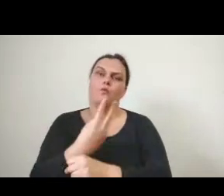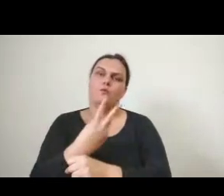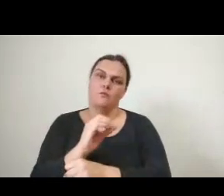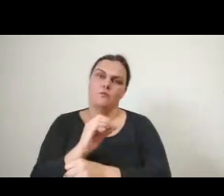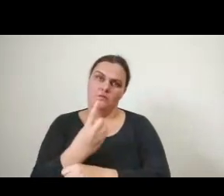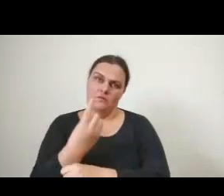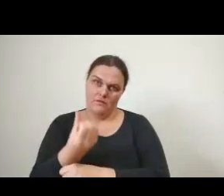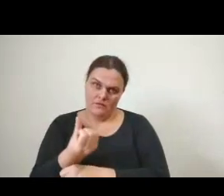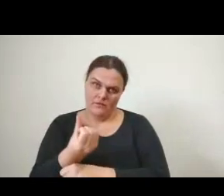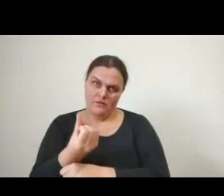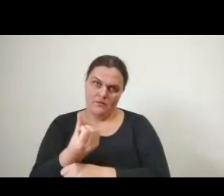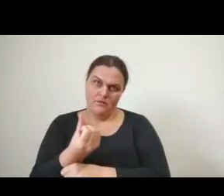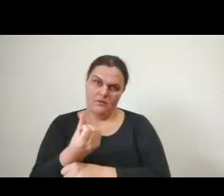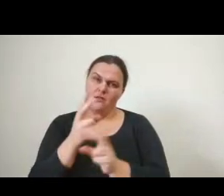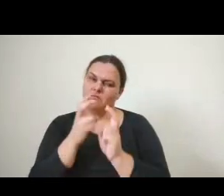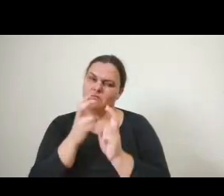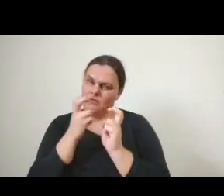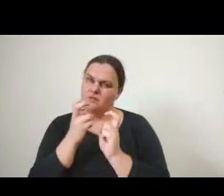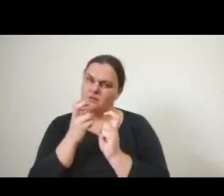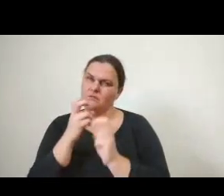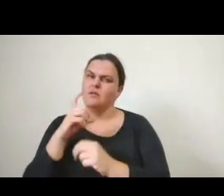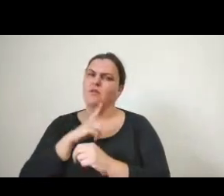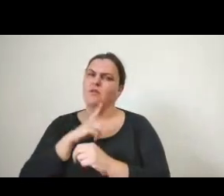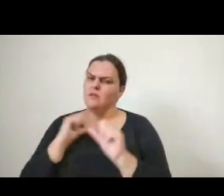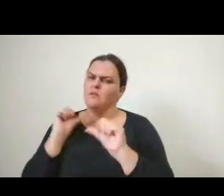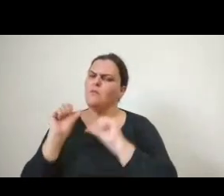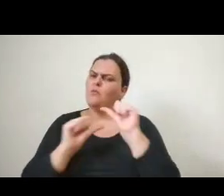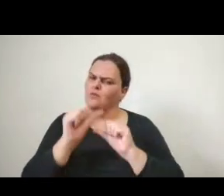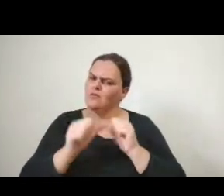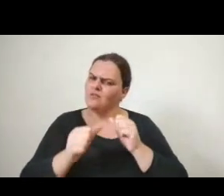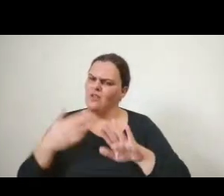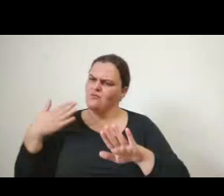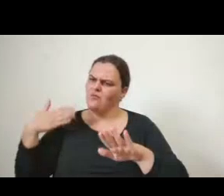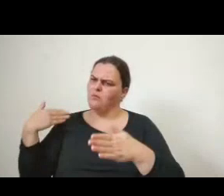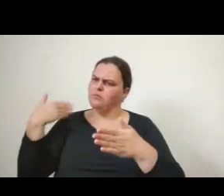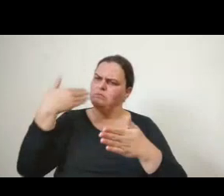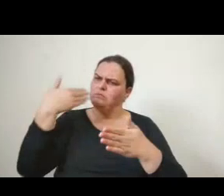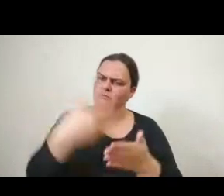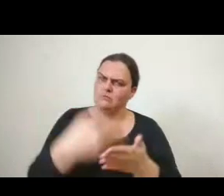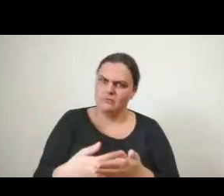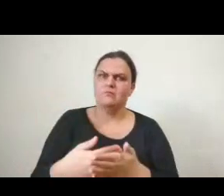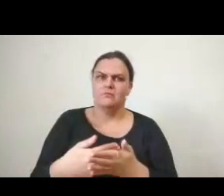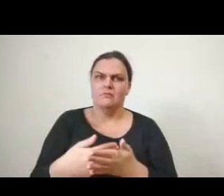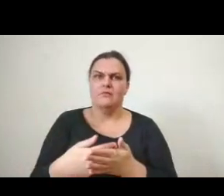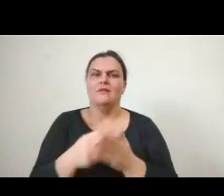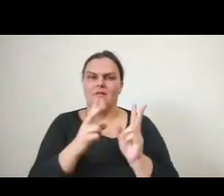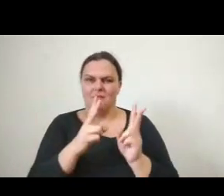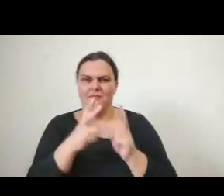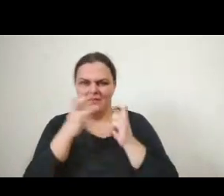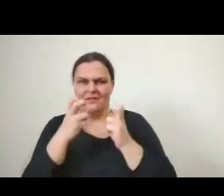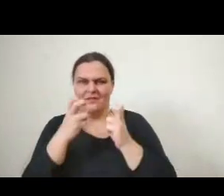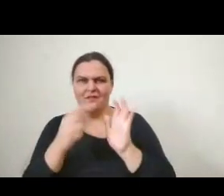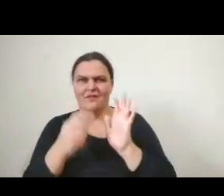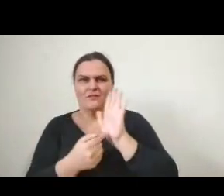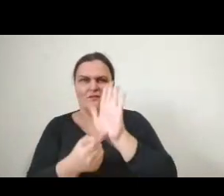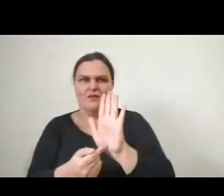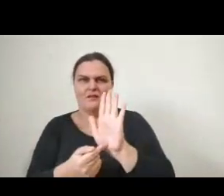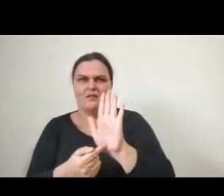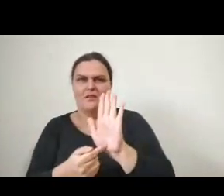Vocês encontram, inclusive, né, cenários piores do que está sendo mostrado aqui nesse slide, tá, gente? Em termos de aumento de